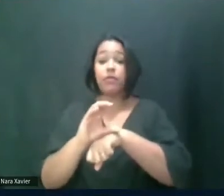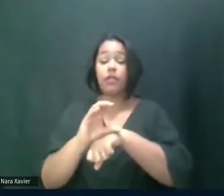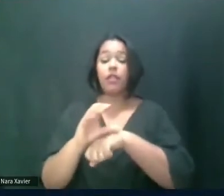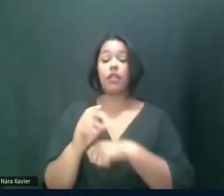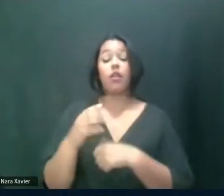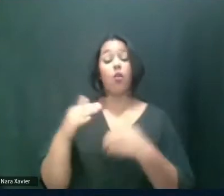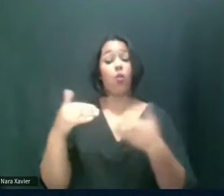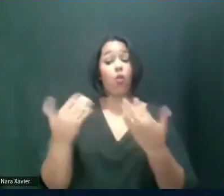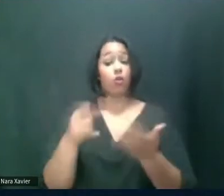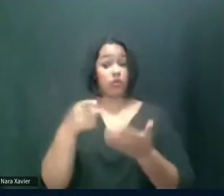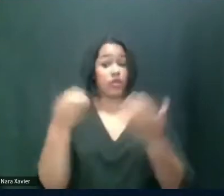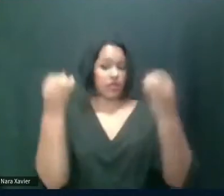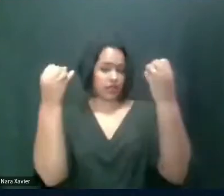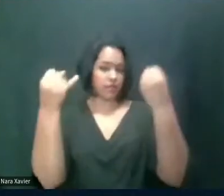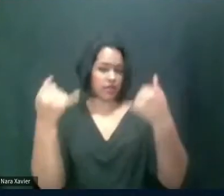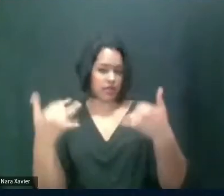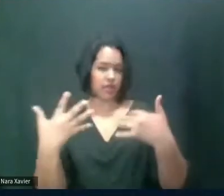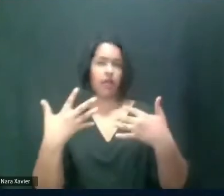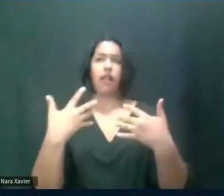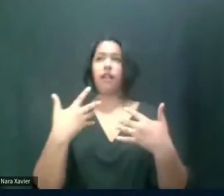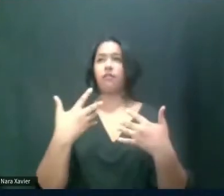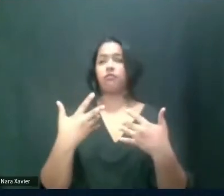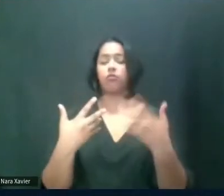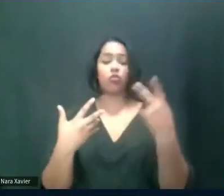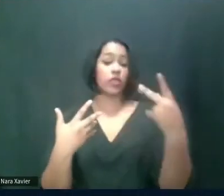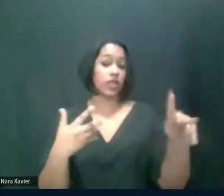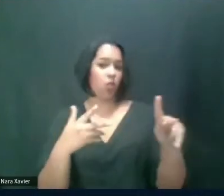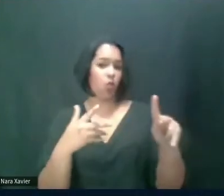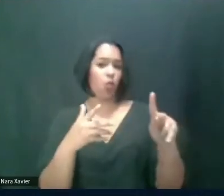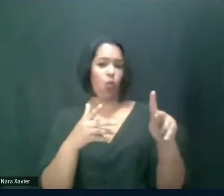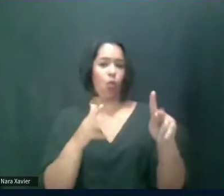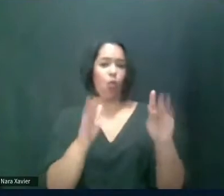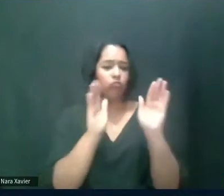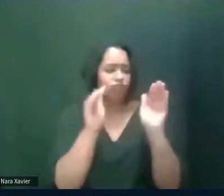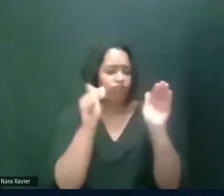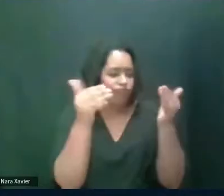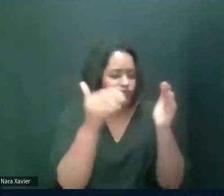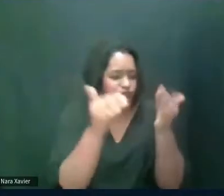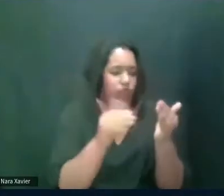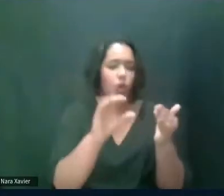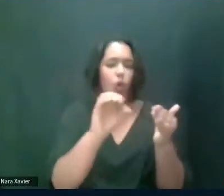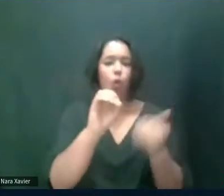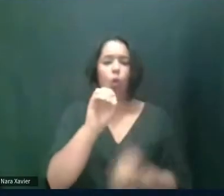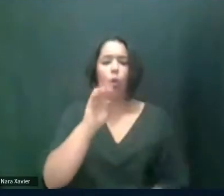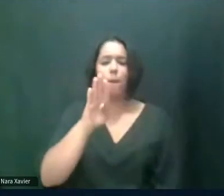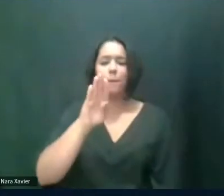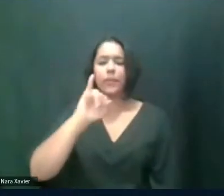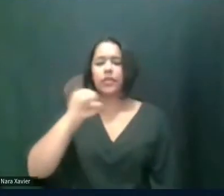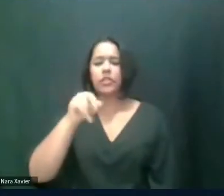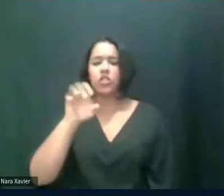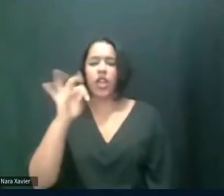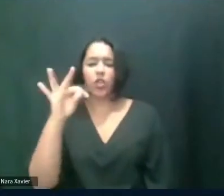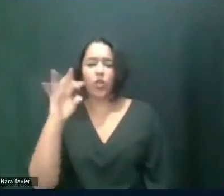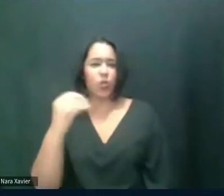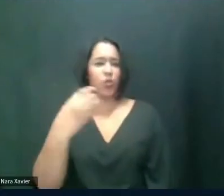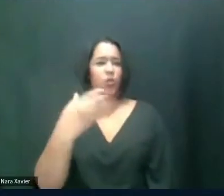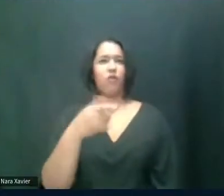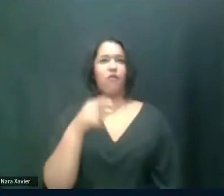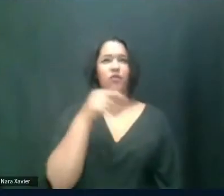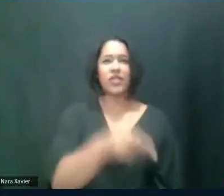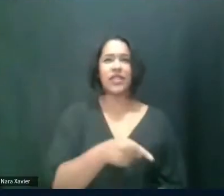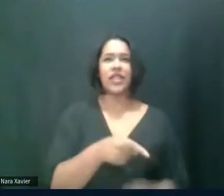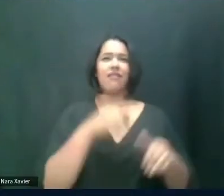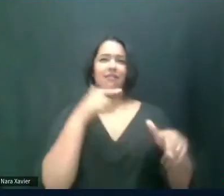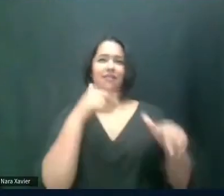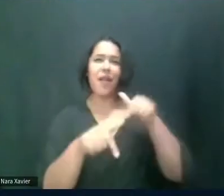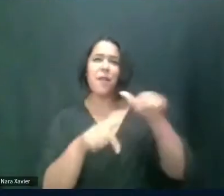está imbuída do seu objeto, né? Você é do CAS, você tem... Ainda bem